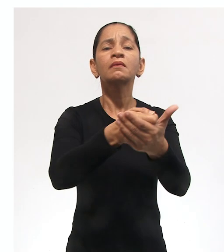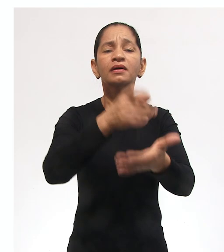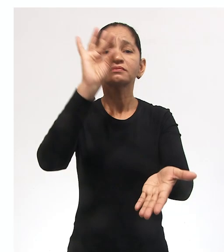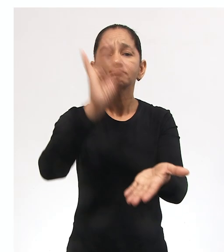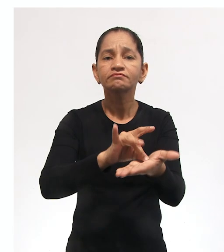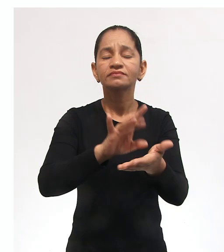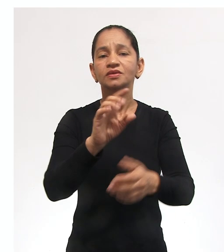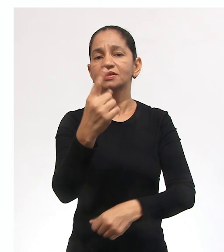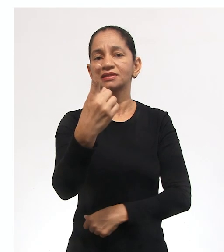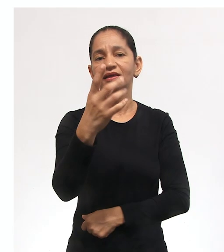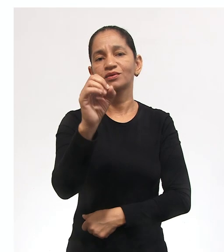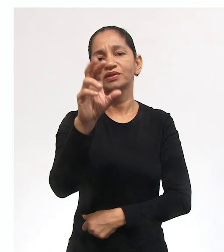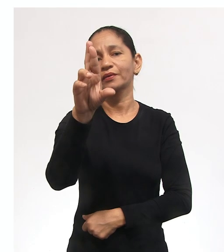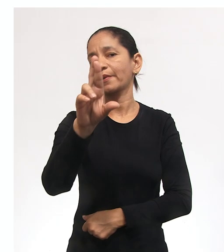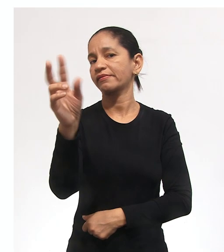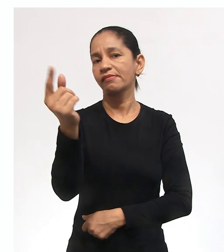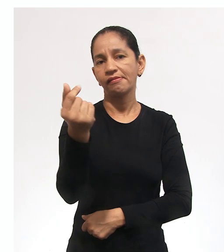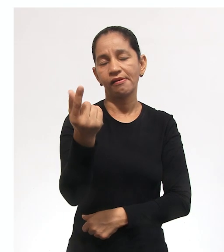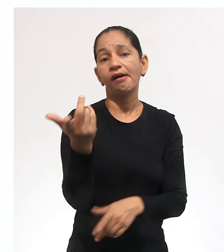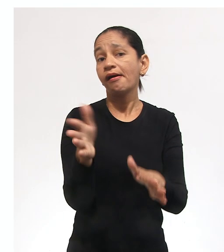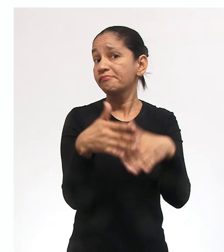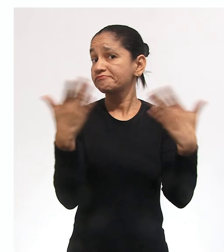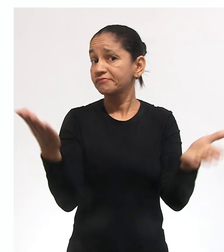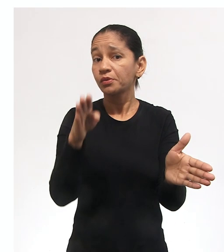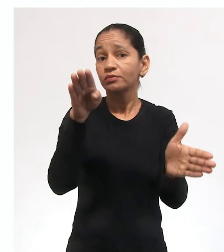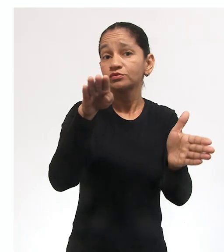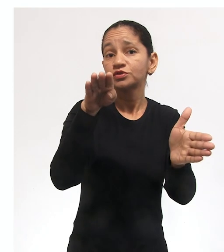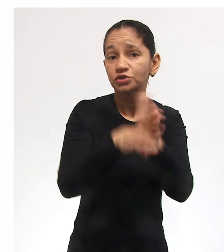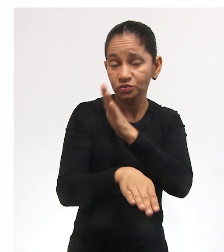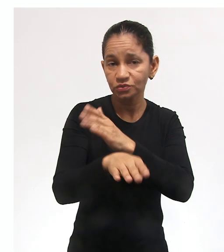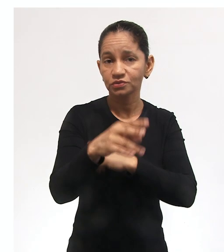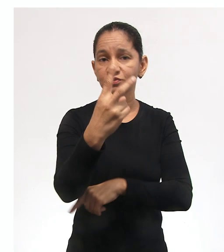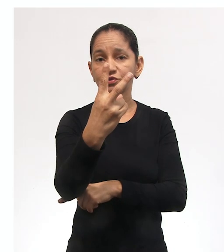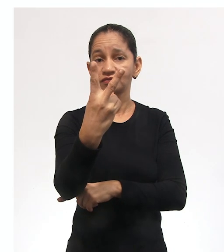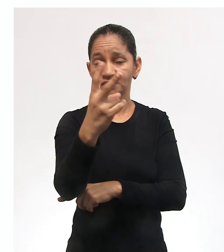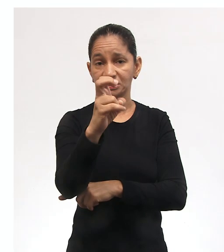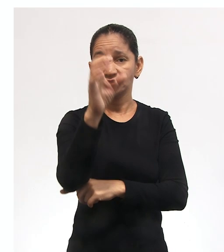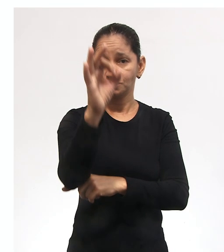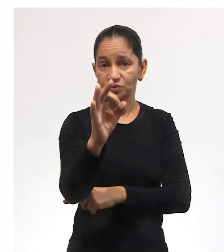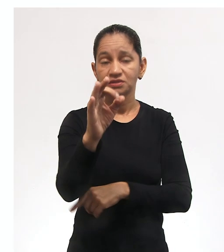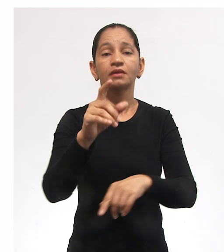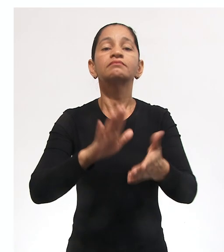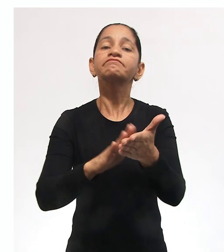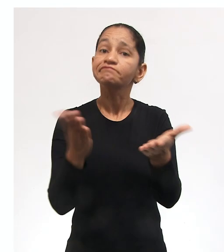produto R$200, mas eu tive um desconto de 25%. Então, eu paguei